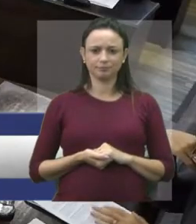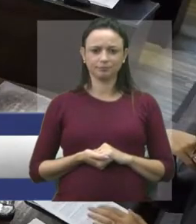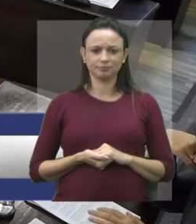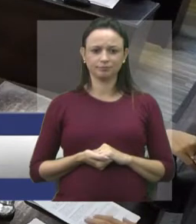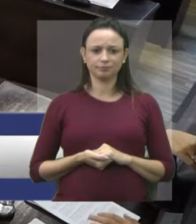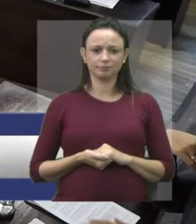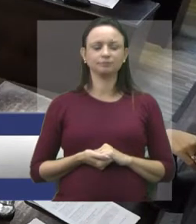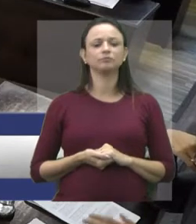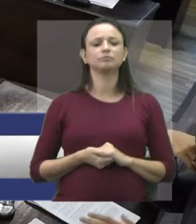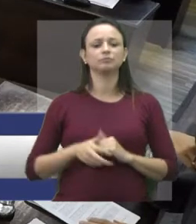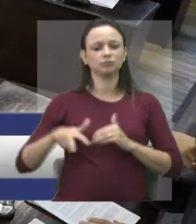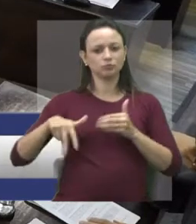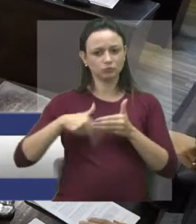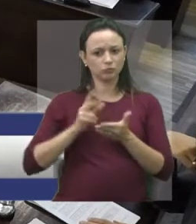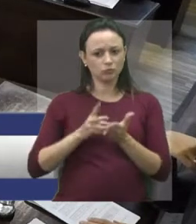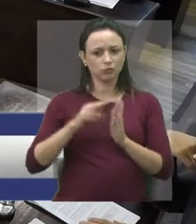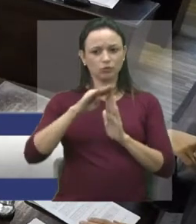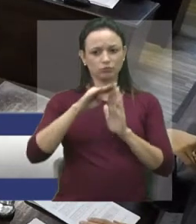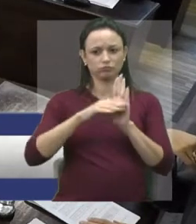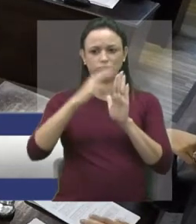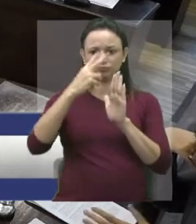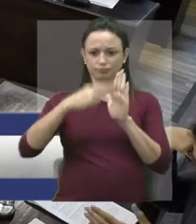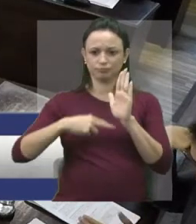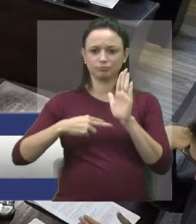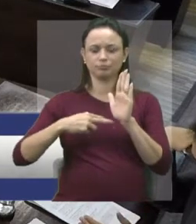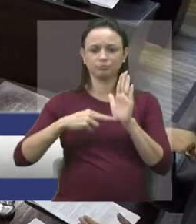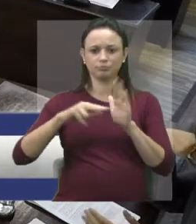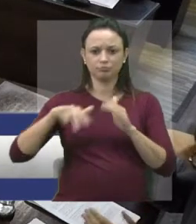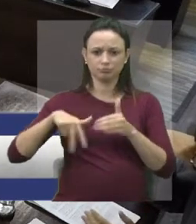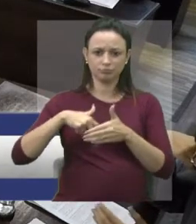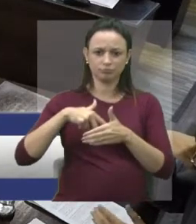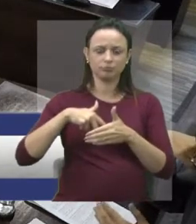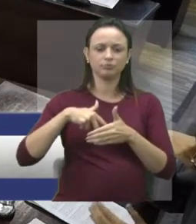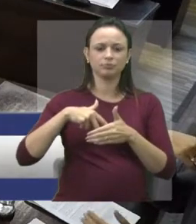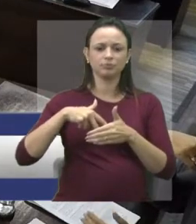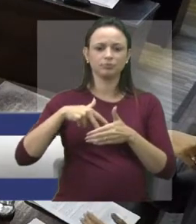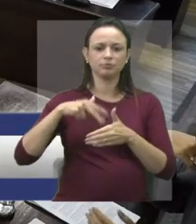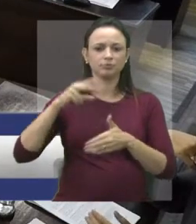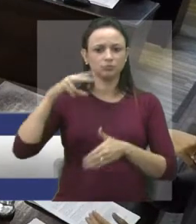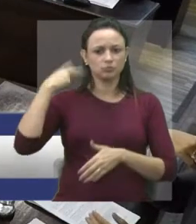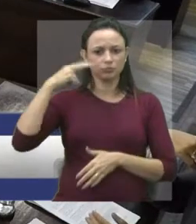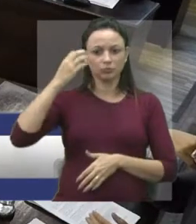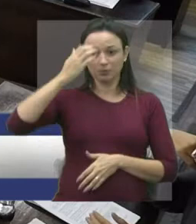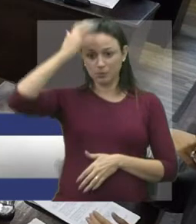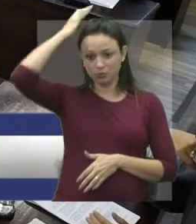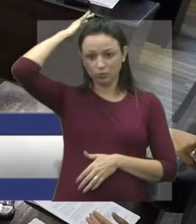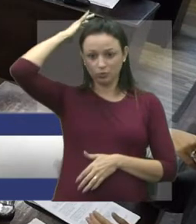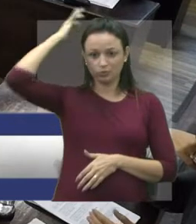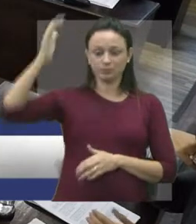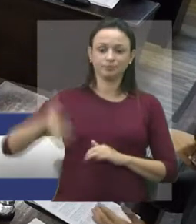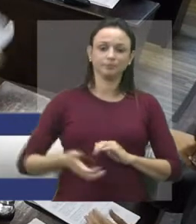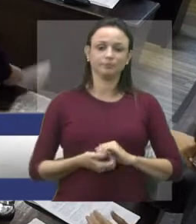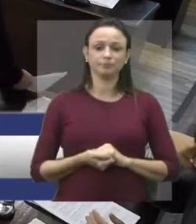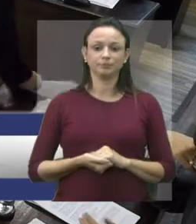A palavra continua dentro do expediente. Com a palavra, né? Com a palavra, vereador Toninho Masson.